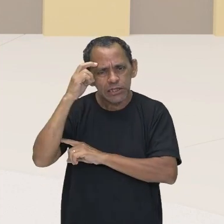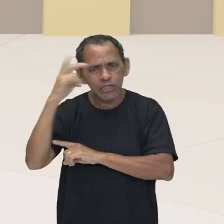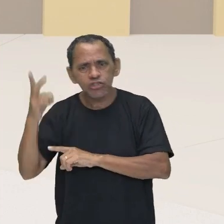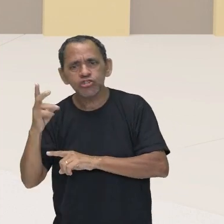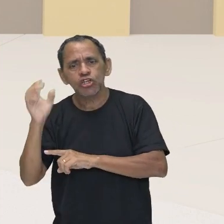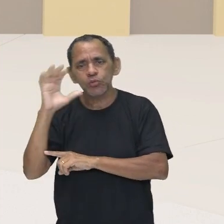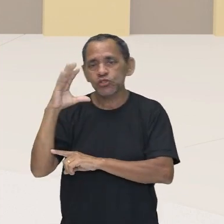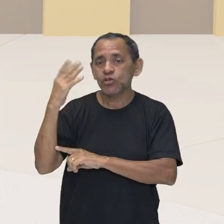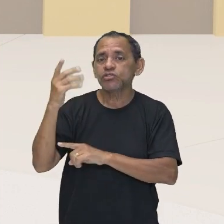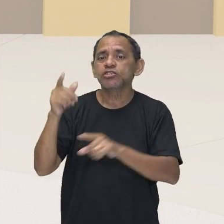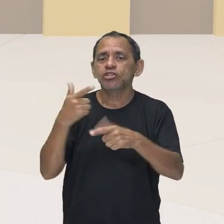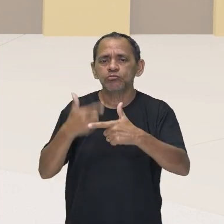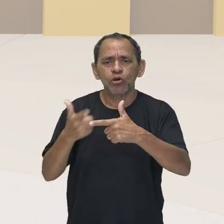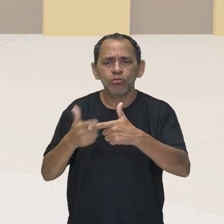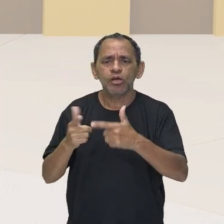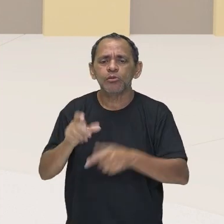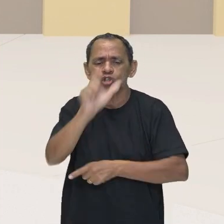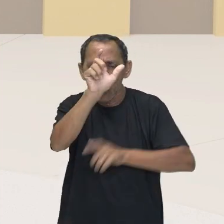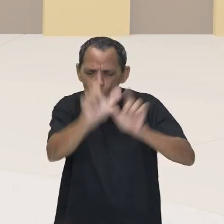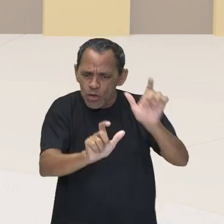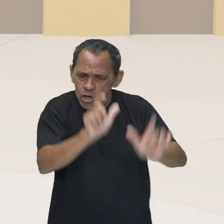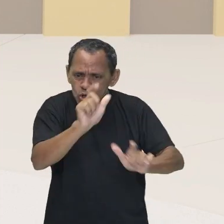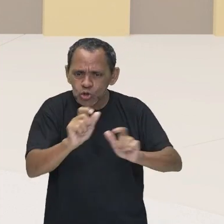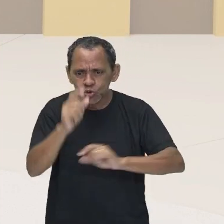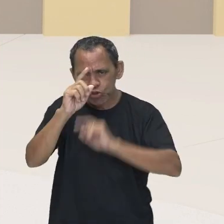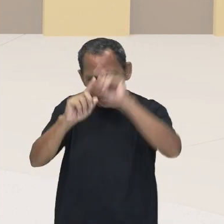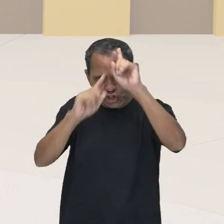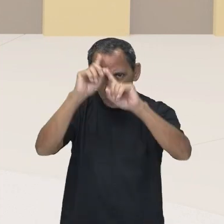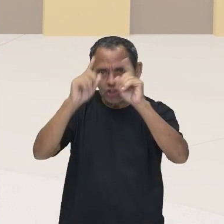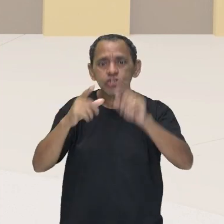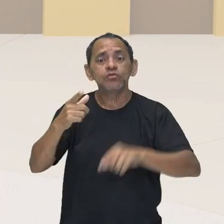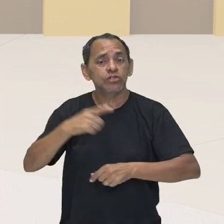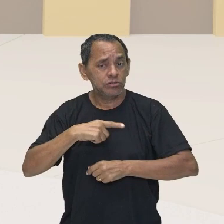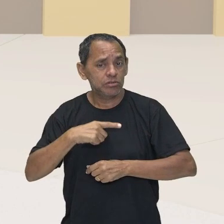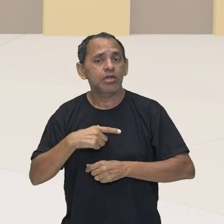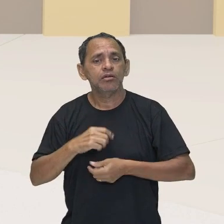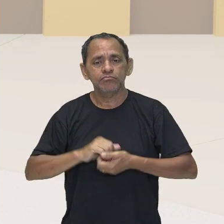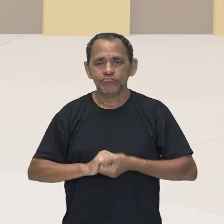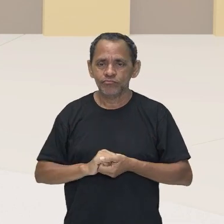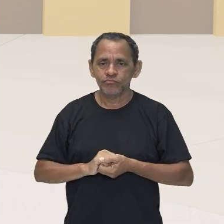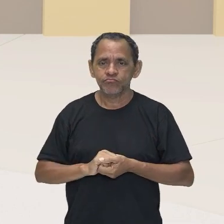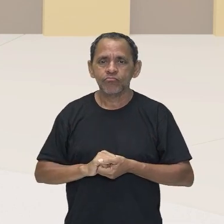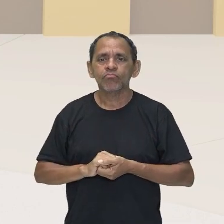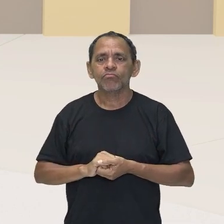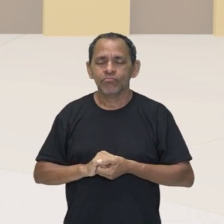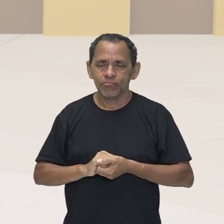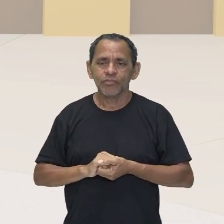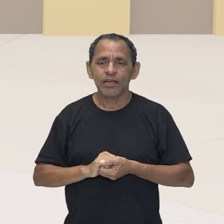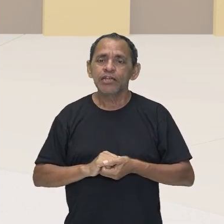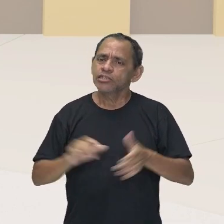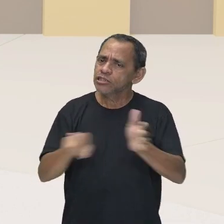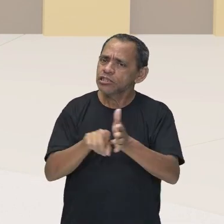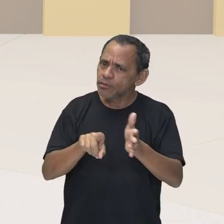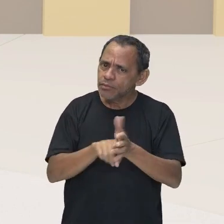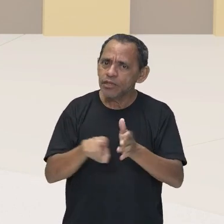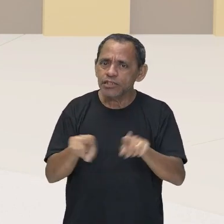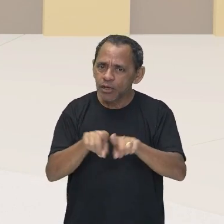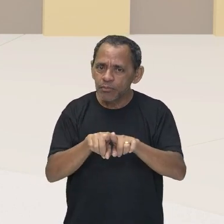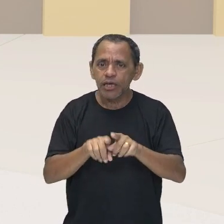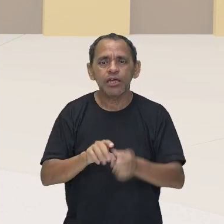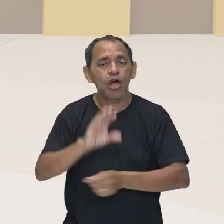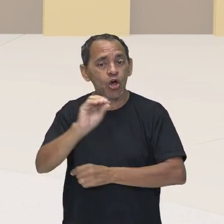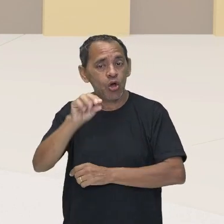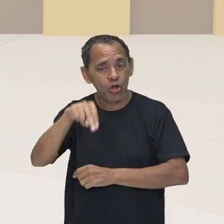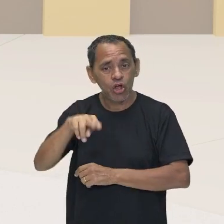problemas. Pessoas criativas estão aqui amparadas pela ONU. Então, a criatividade, o